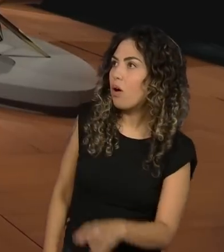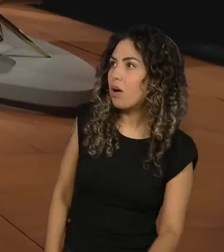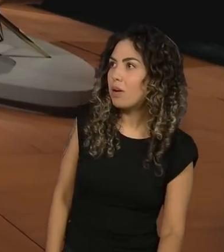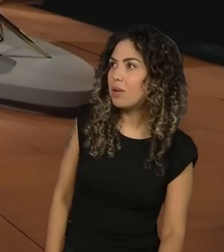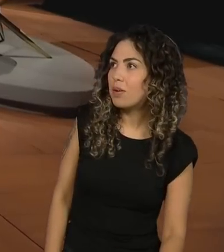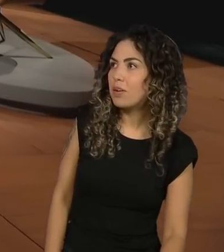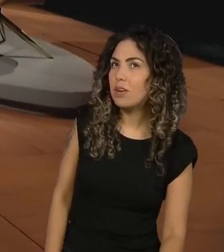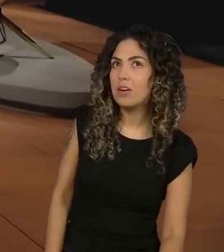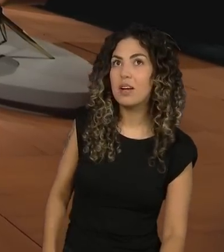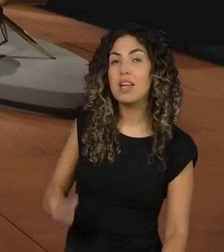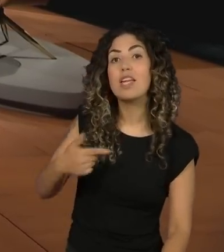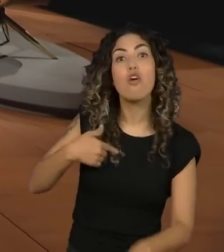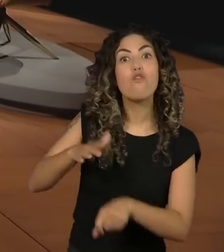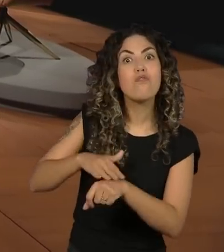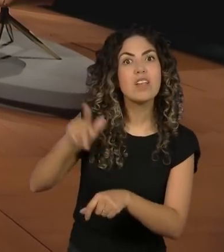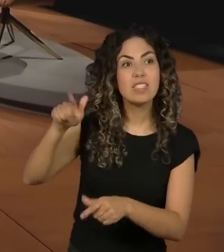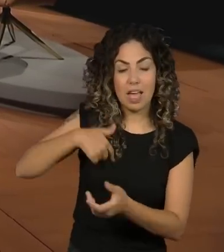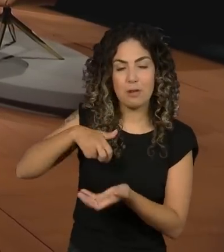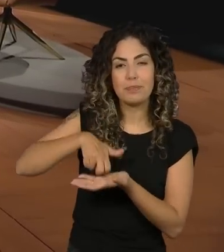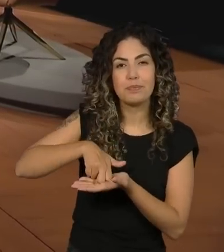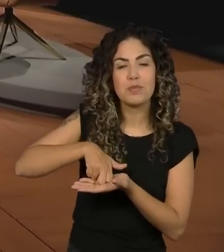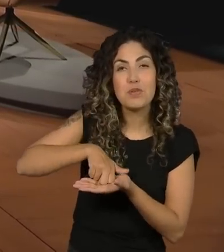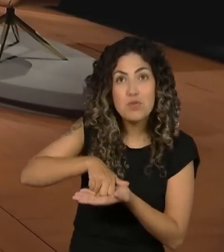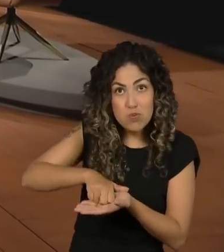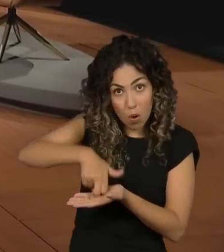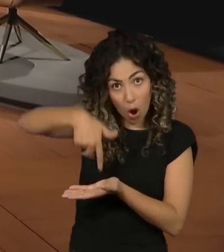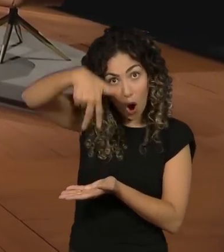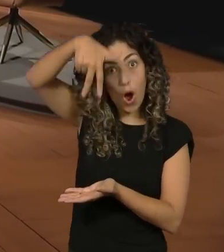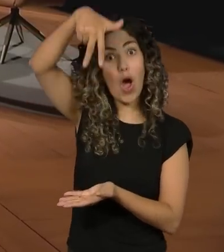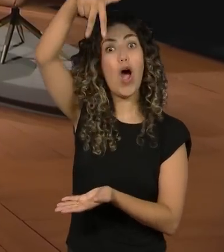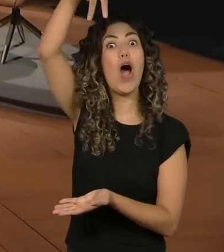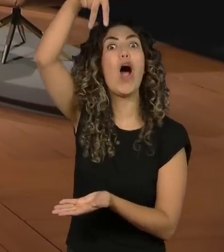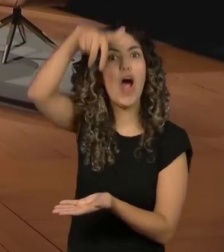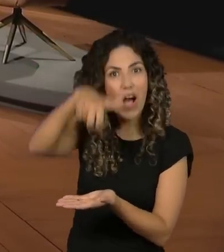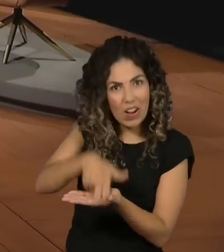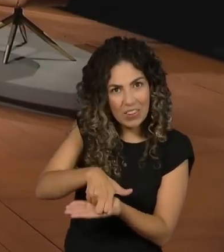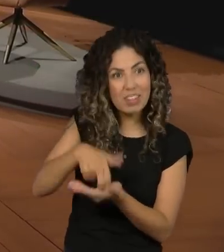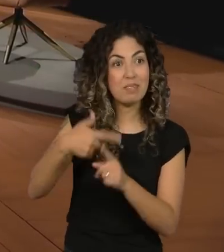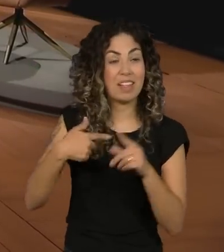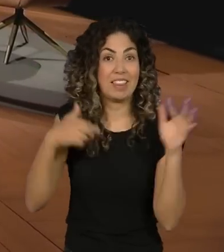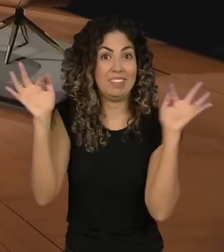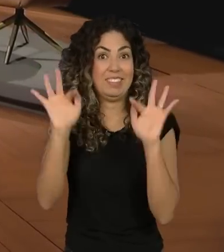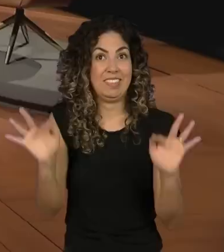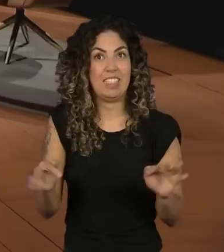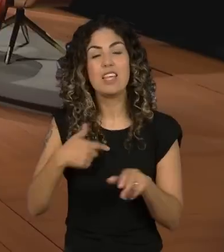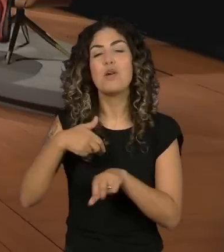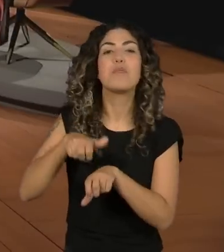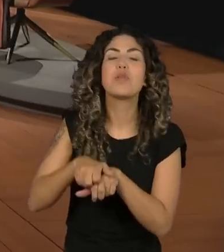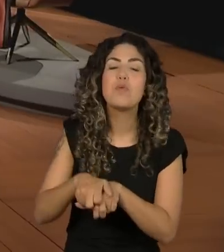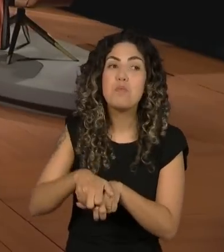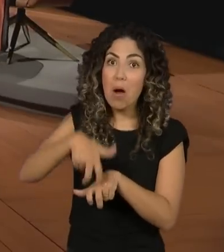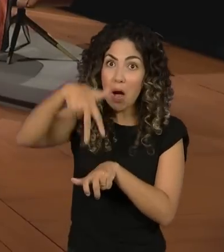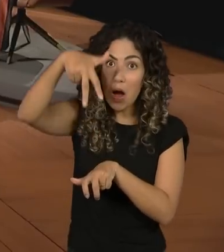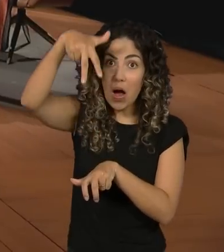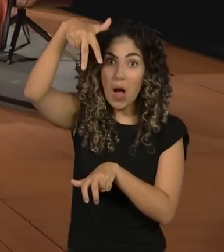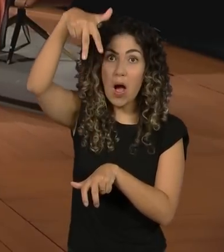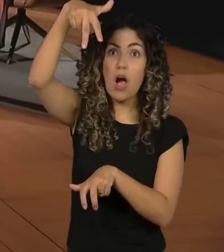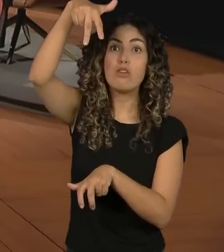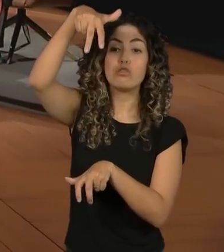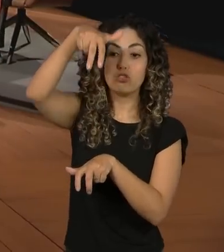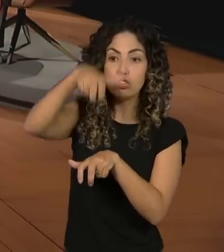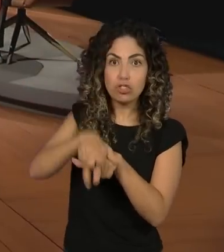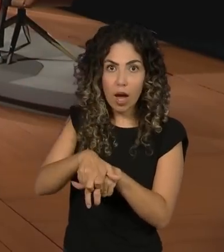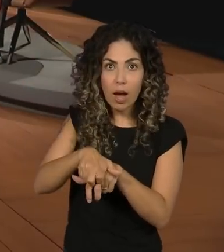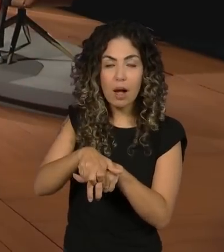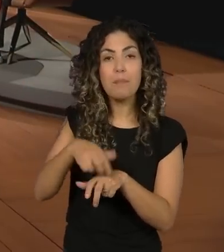Iuhu! E fui, dei um salto para cima e voltei. Quando eu volto e sento, naquela época,